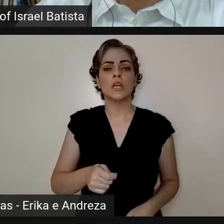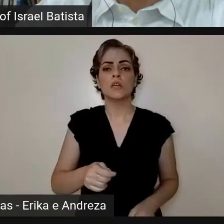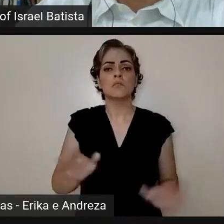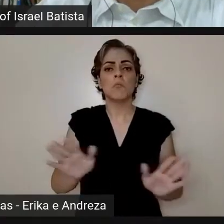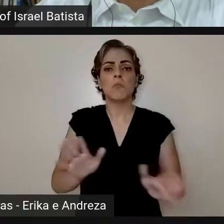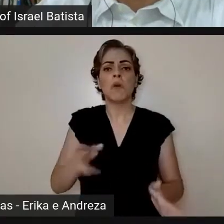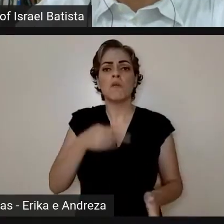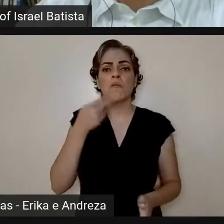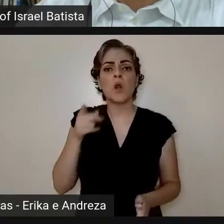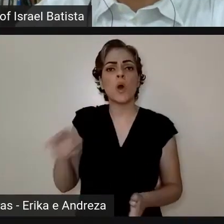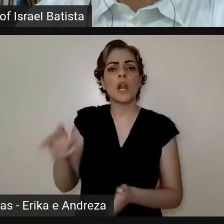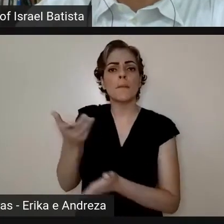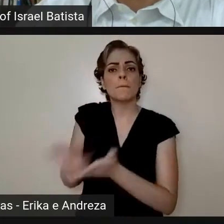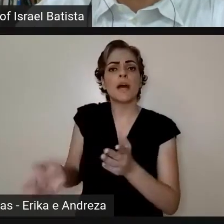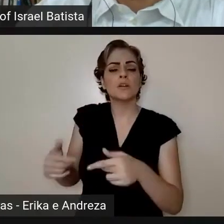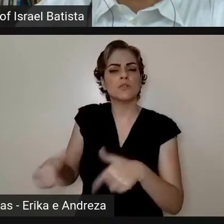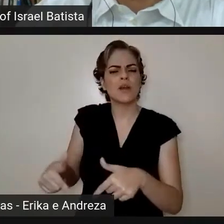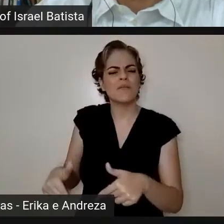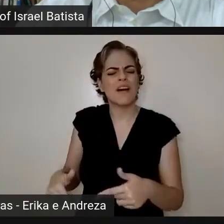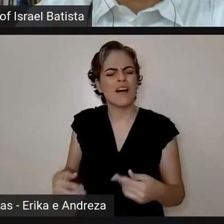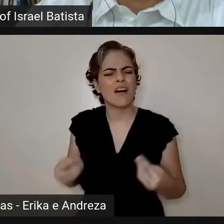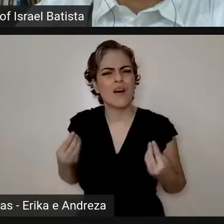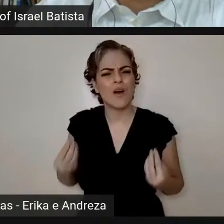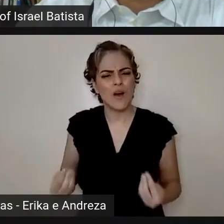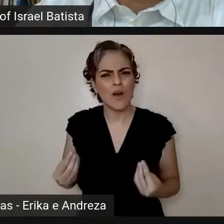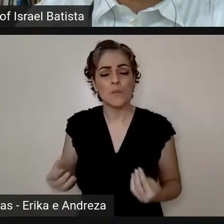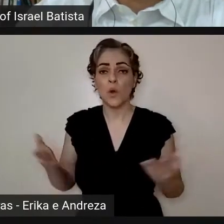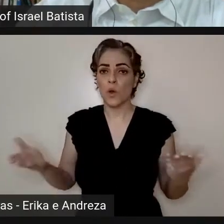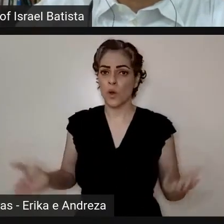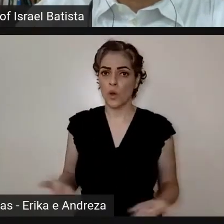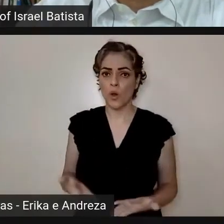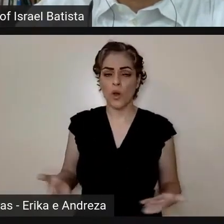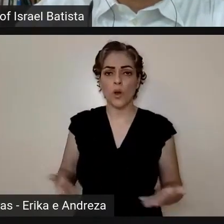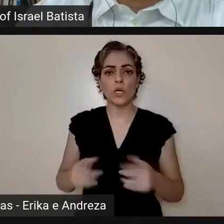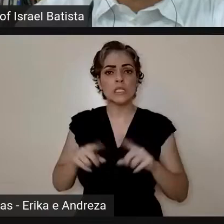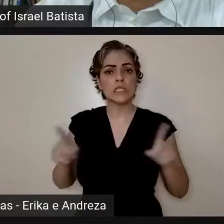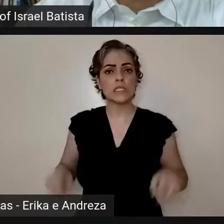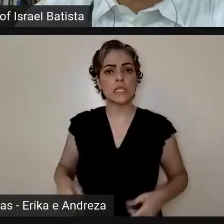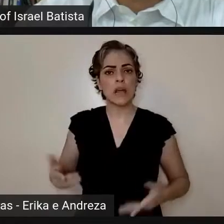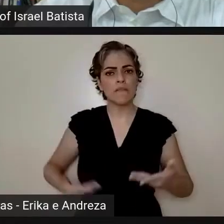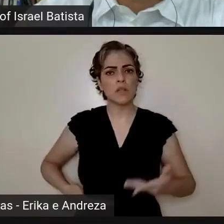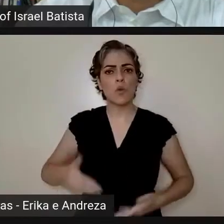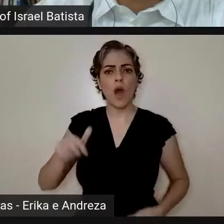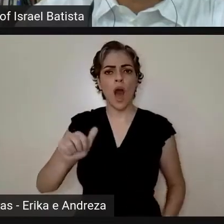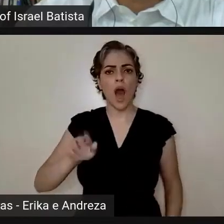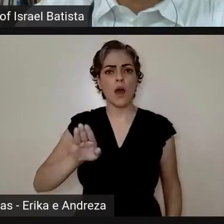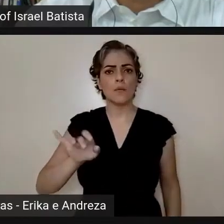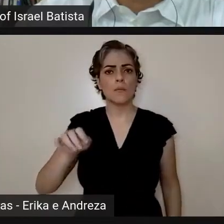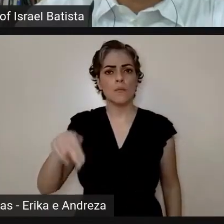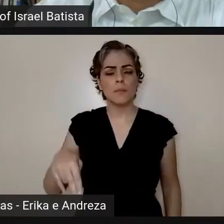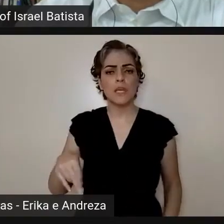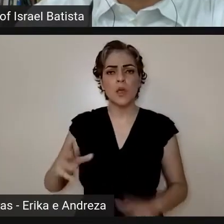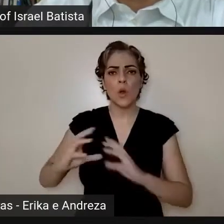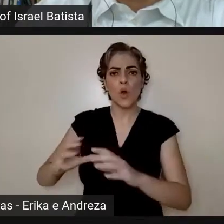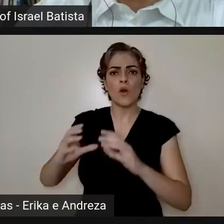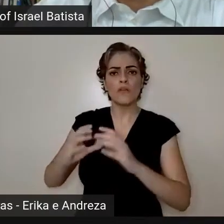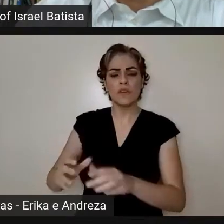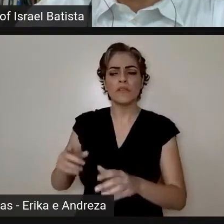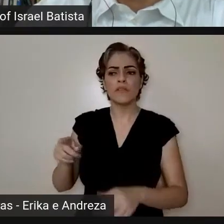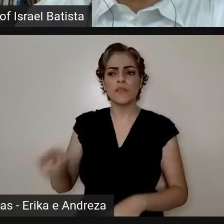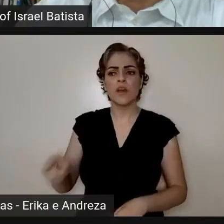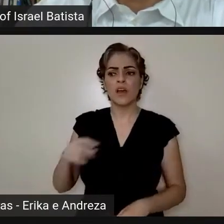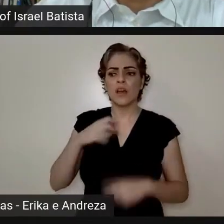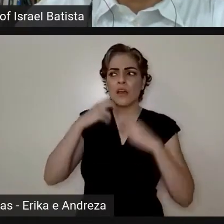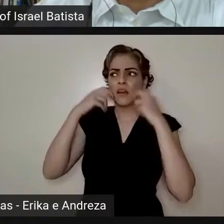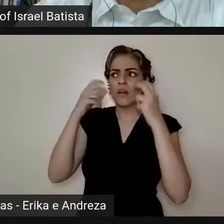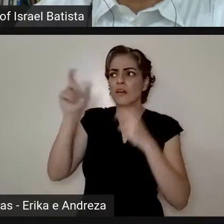cargo. Né? E hoje os servidores da ABIN são obrigados a conviver com alguém que abusou de um menor e ficam constrangidos com isso.